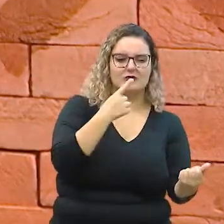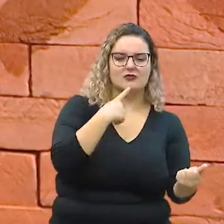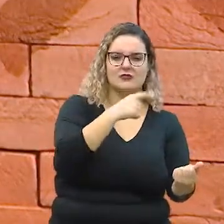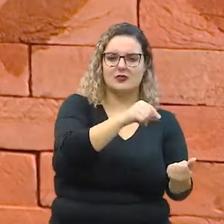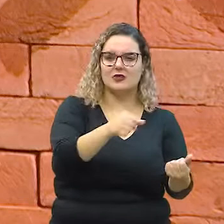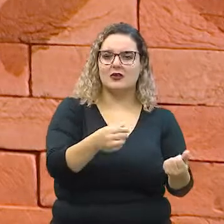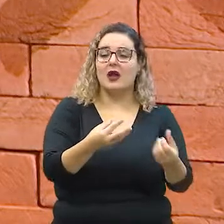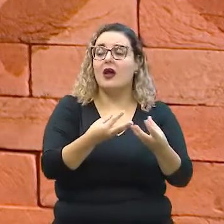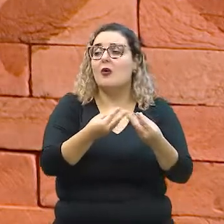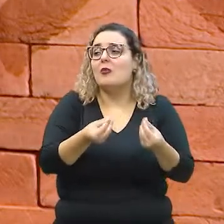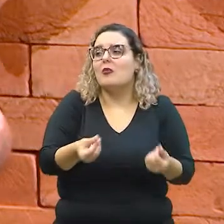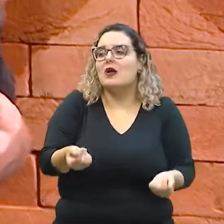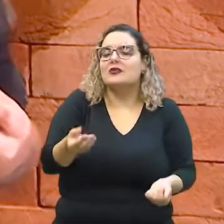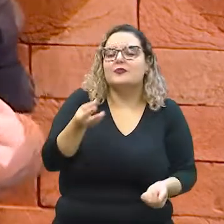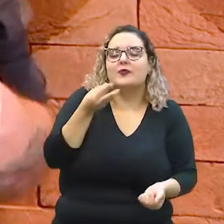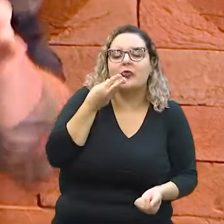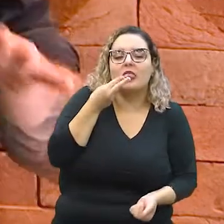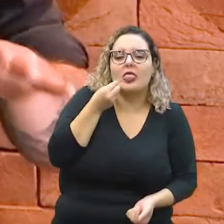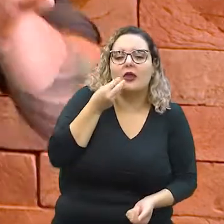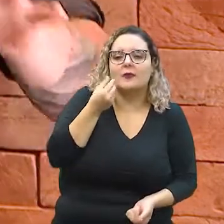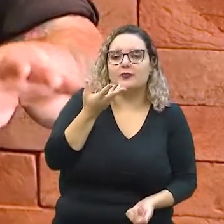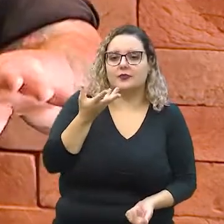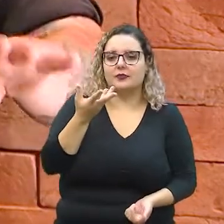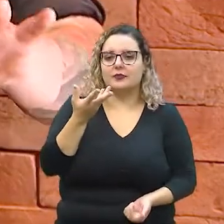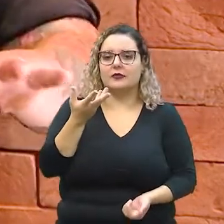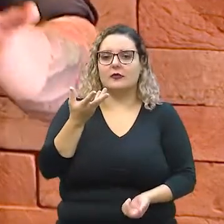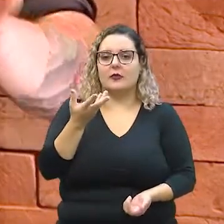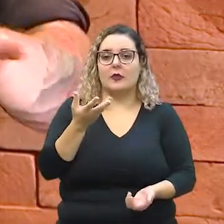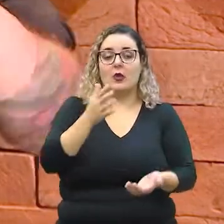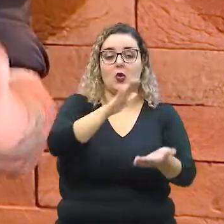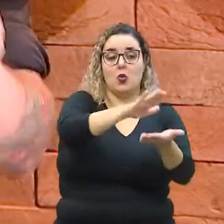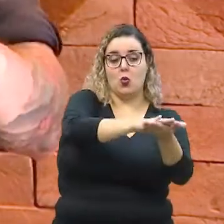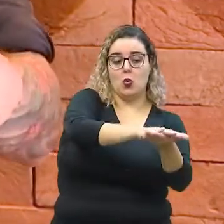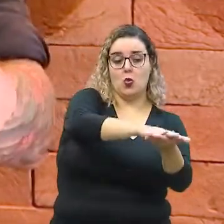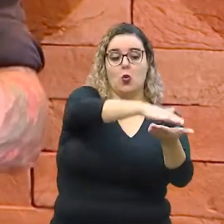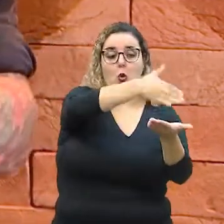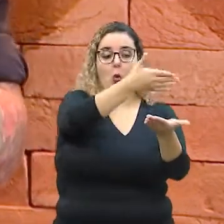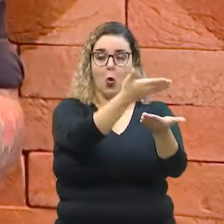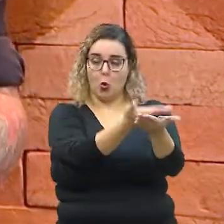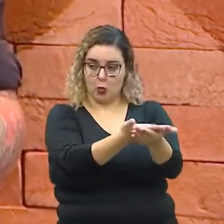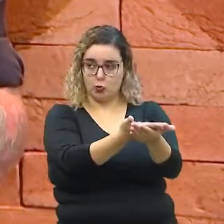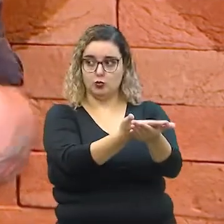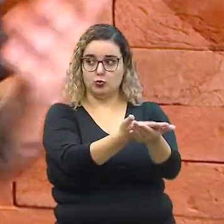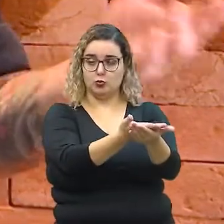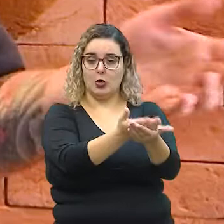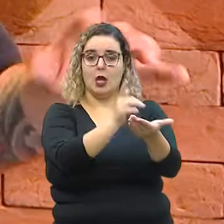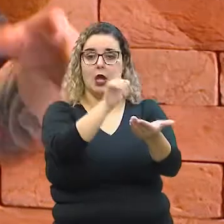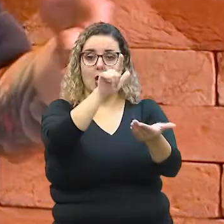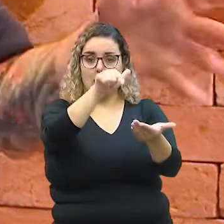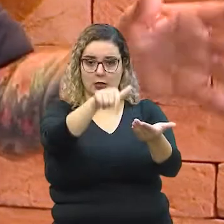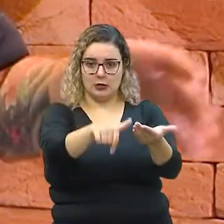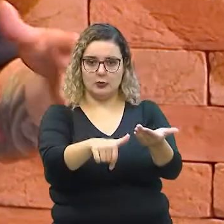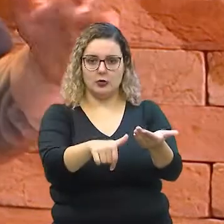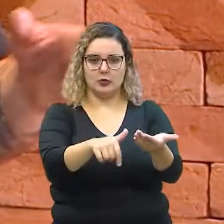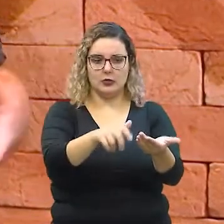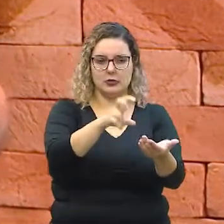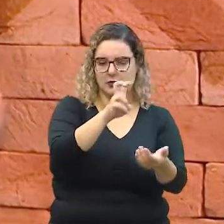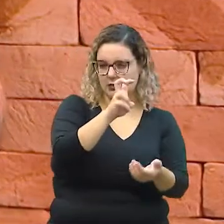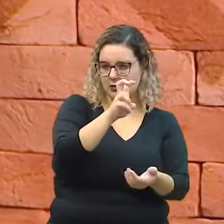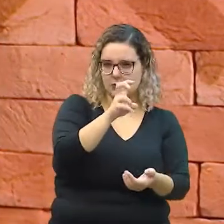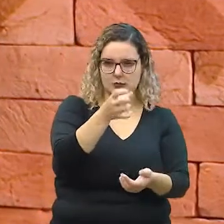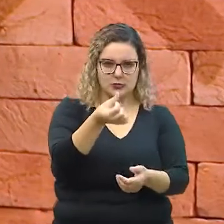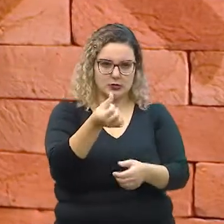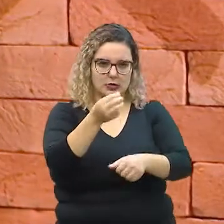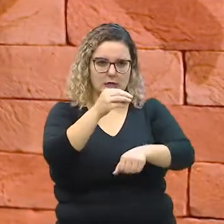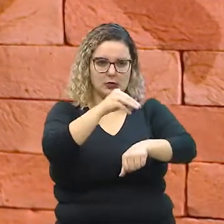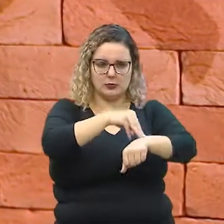da suculência dela. Então eu prefiro assar, selar ela primeiro de um lado do outro, e aí assar os 5, 6 minutos